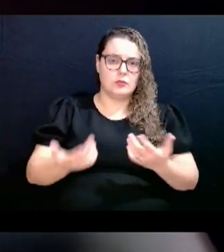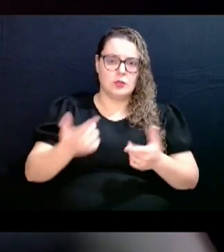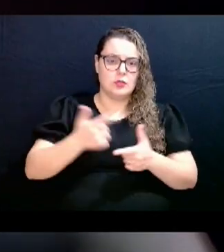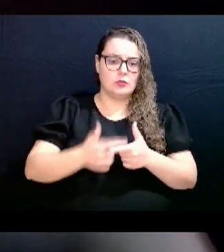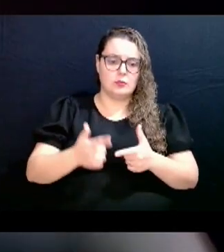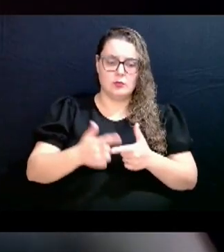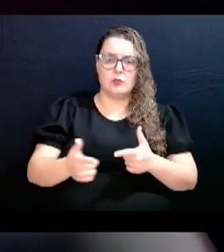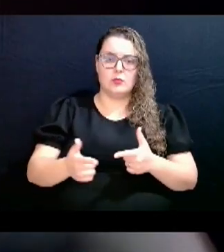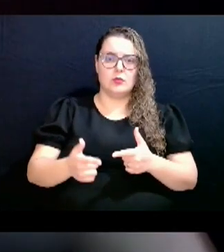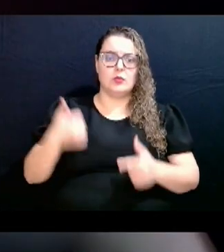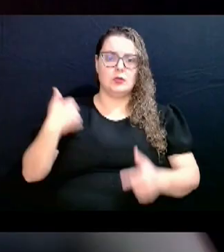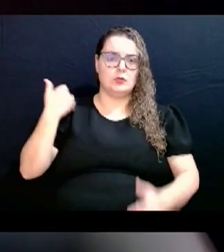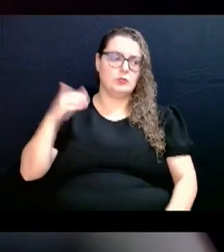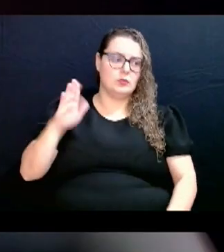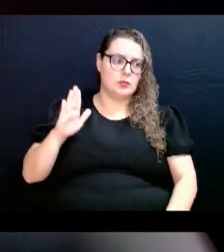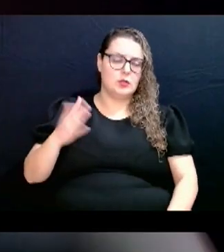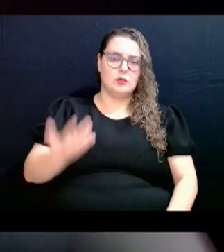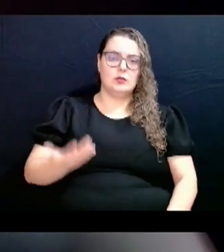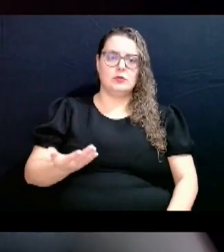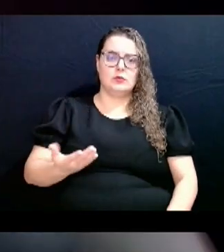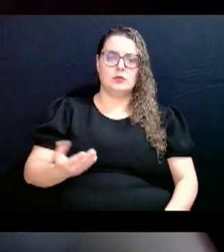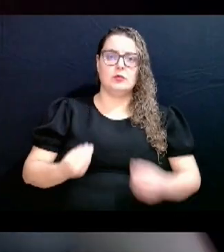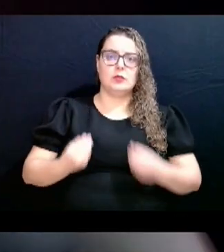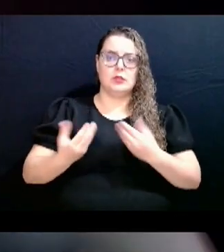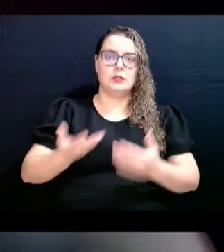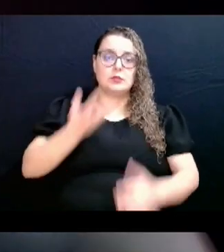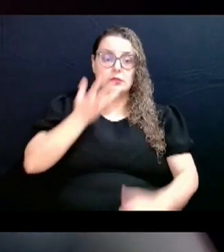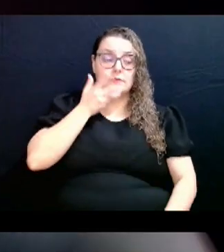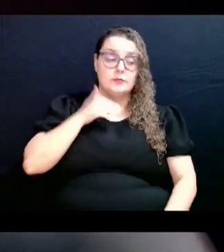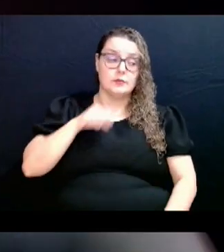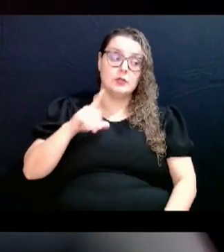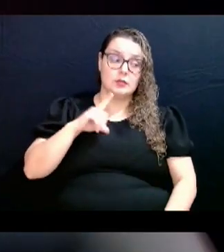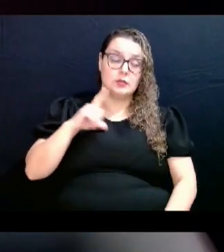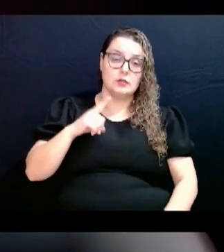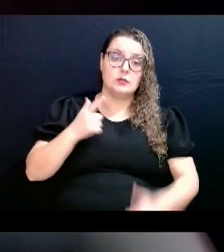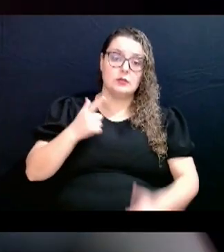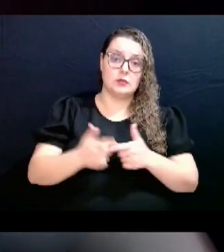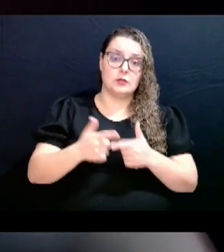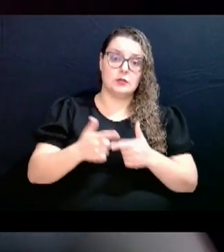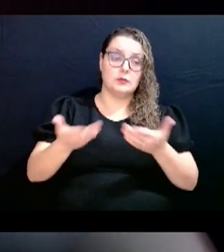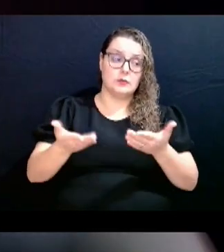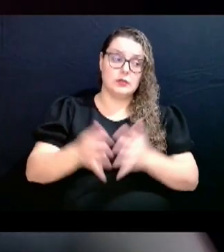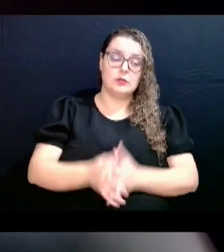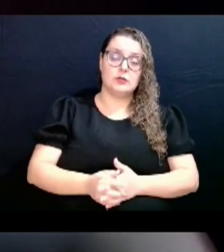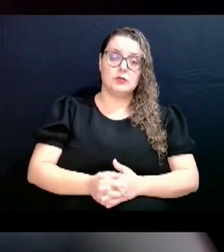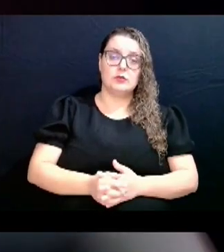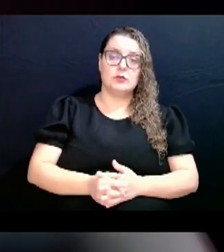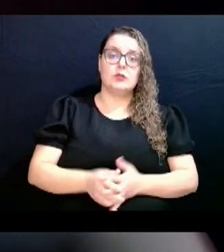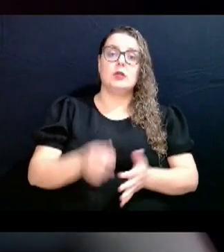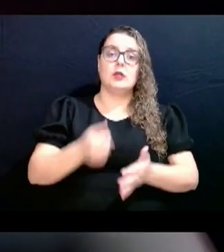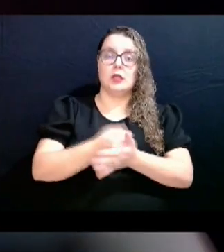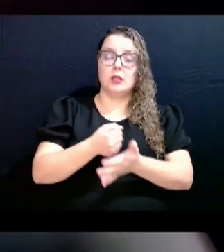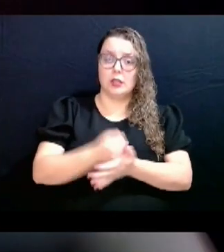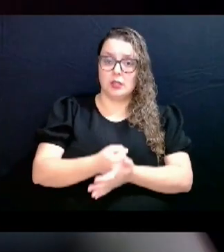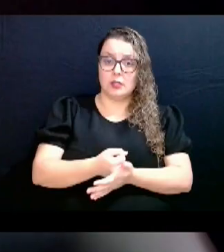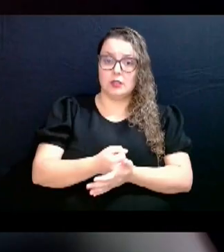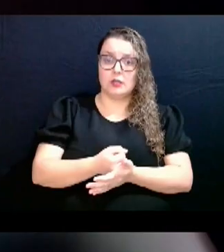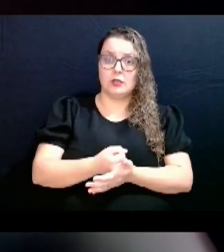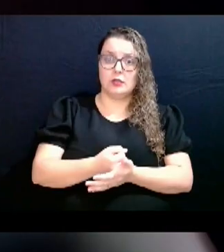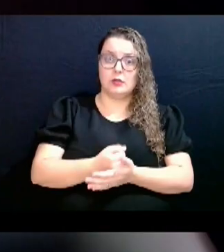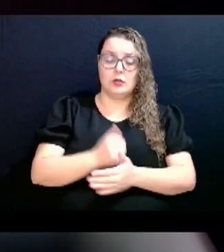que transferem para a criança. Então a gente tem essa problemática. E garantir o pleno